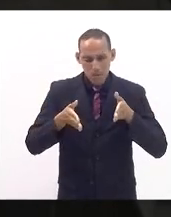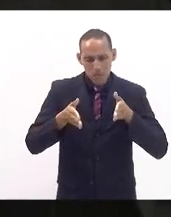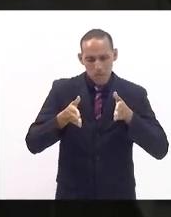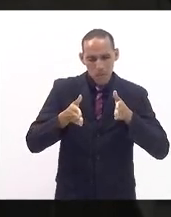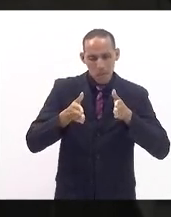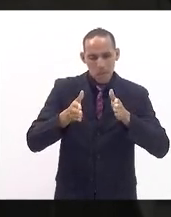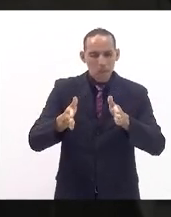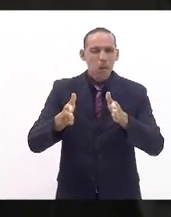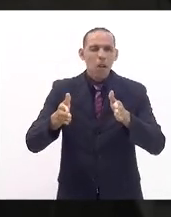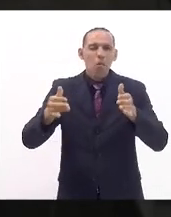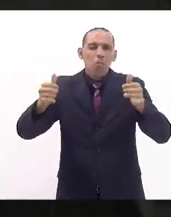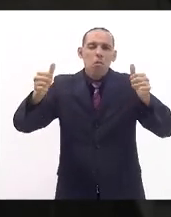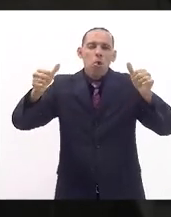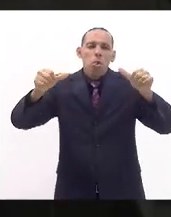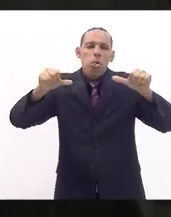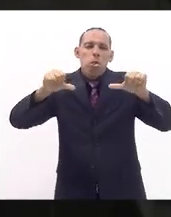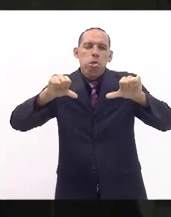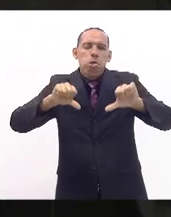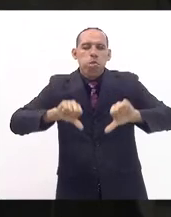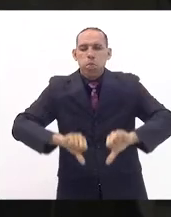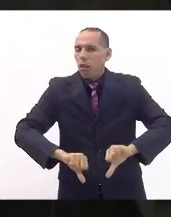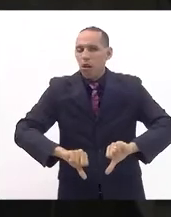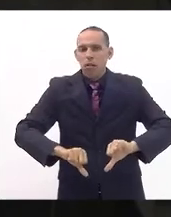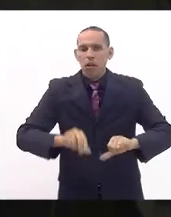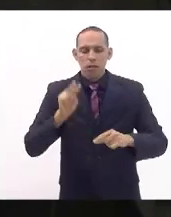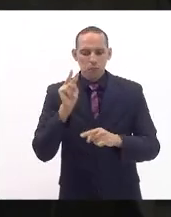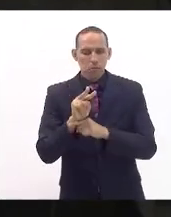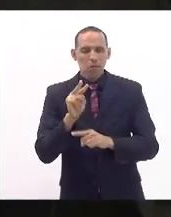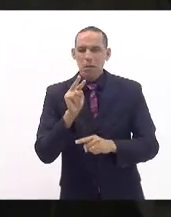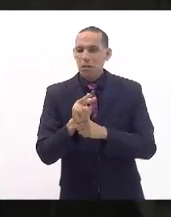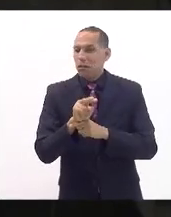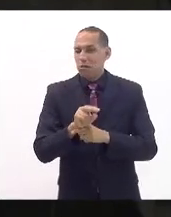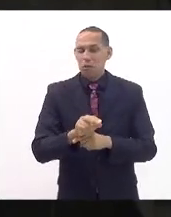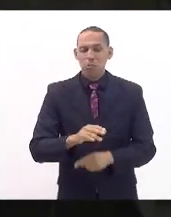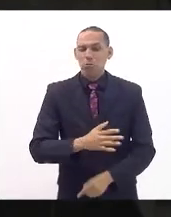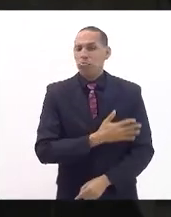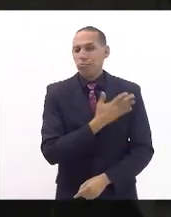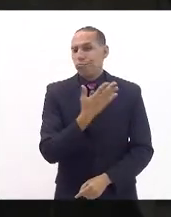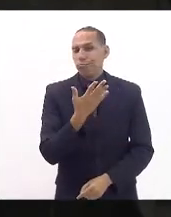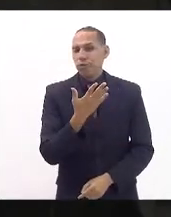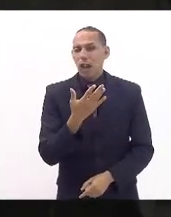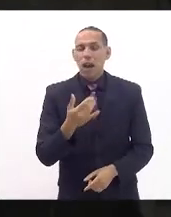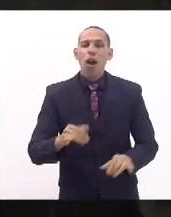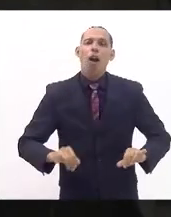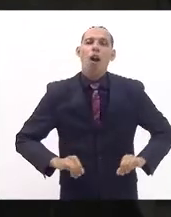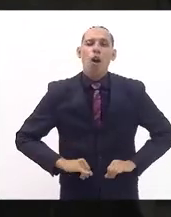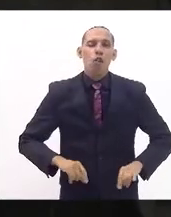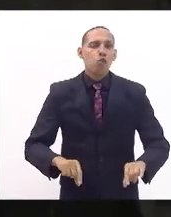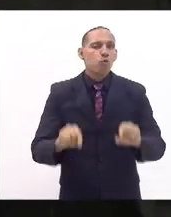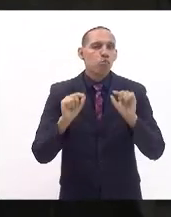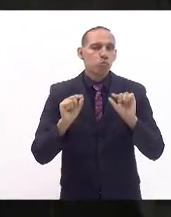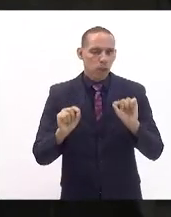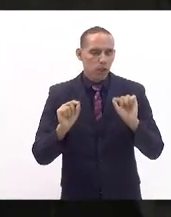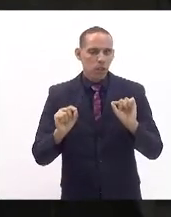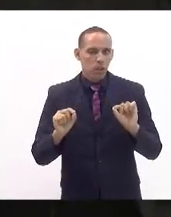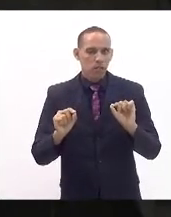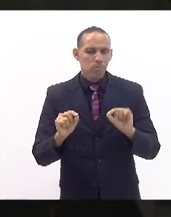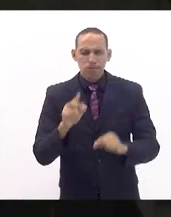em péssimo estado de conservação, sofrendo uma